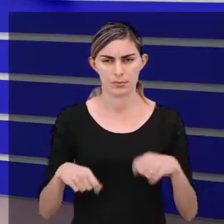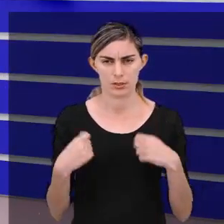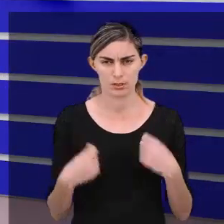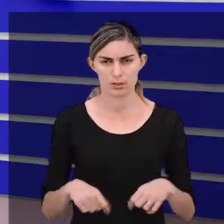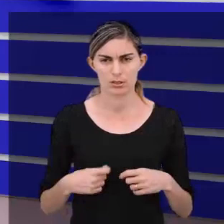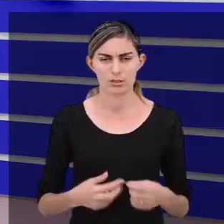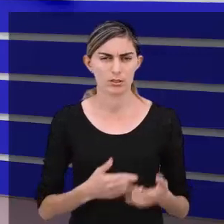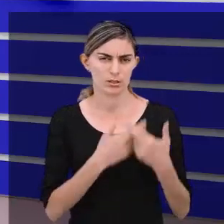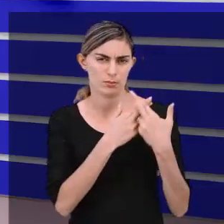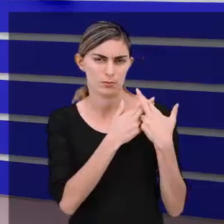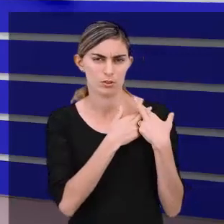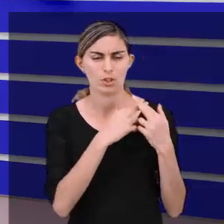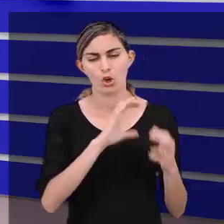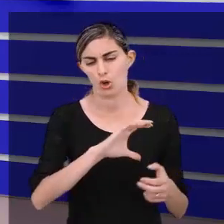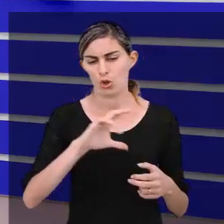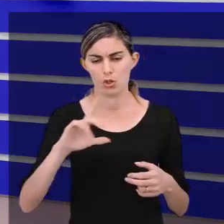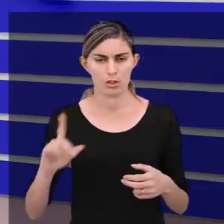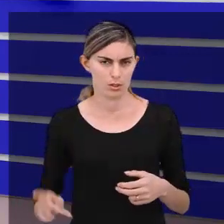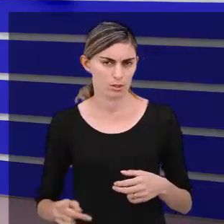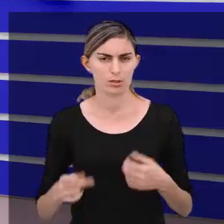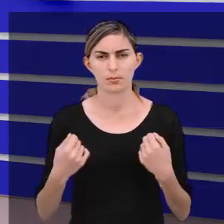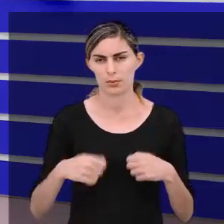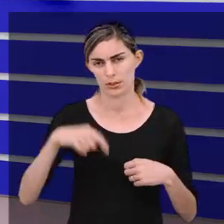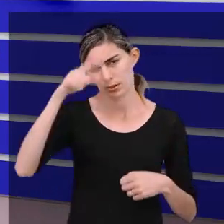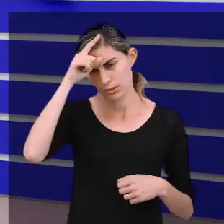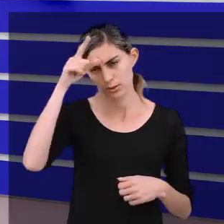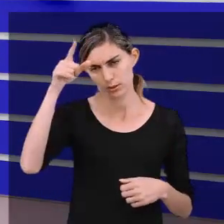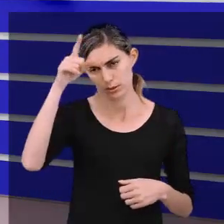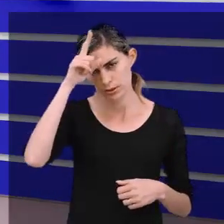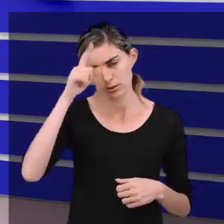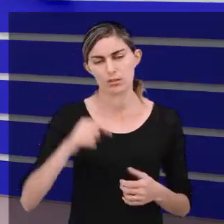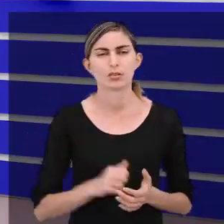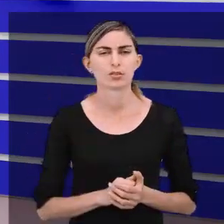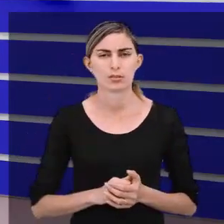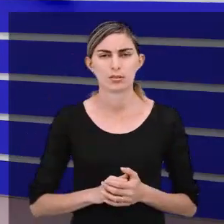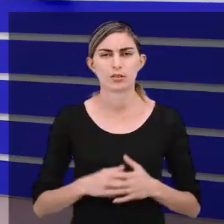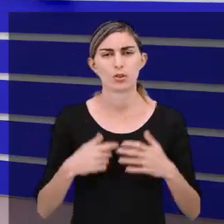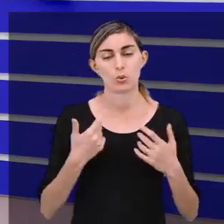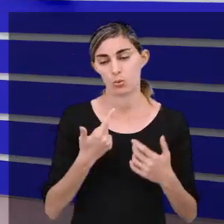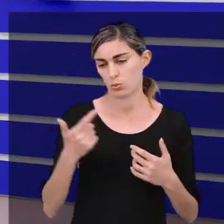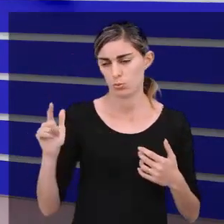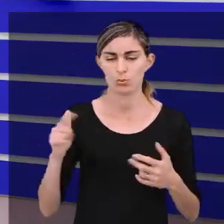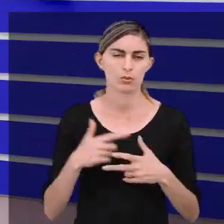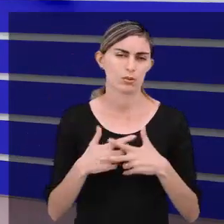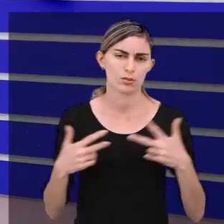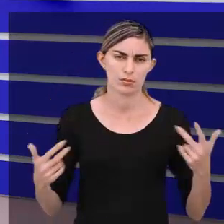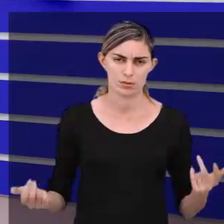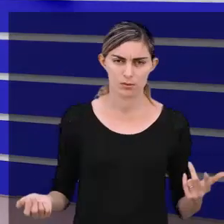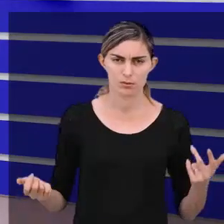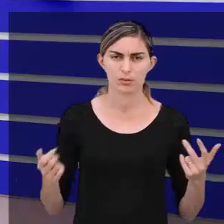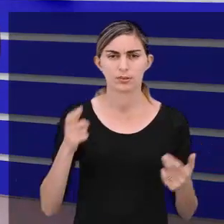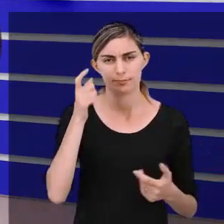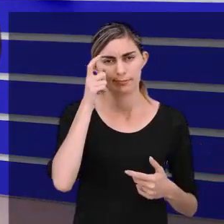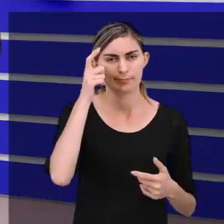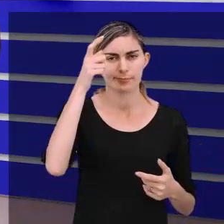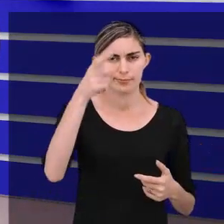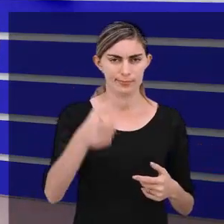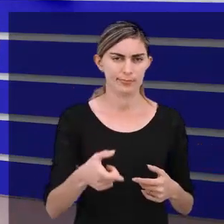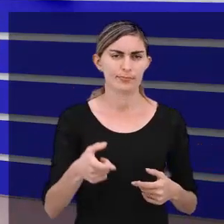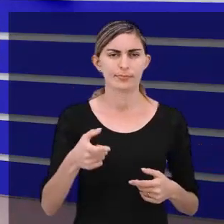ele vai ser o responsável em coordenar, e vai precisar de liderança. E outra coisa que é